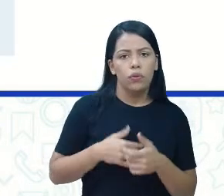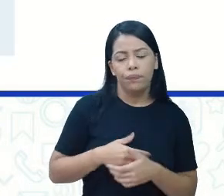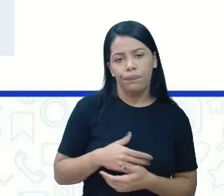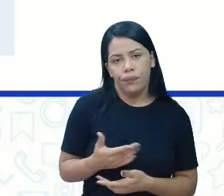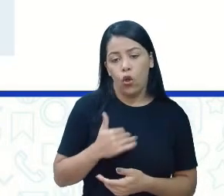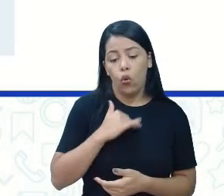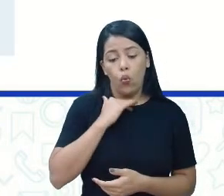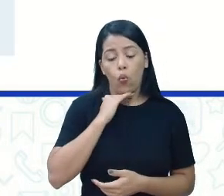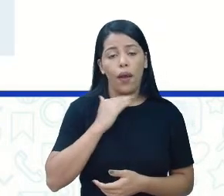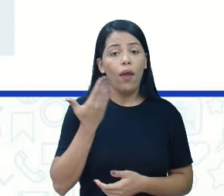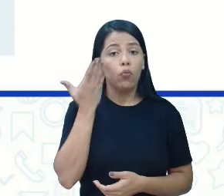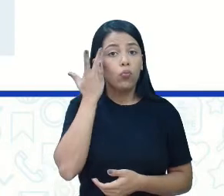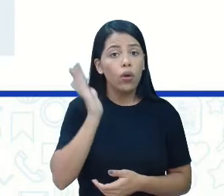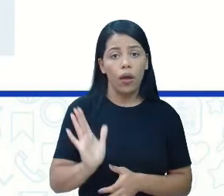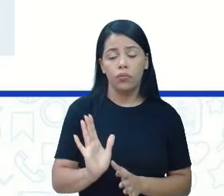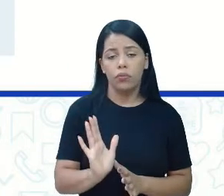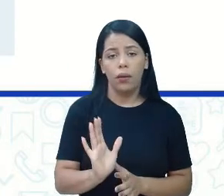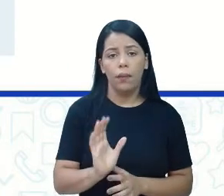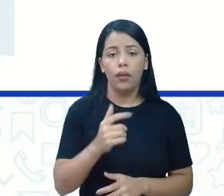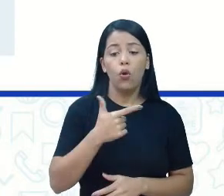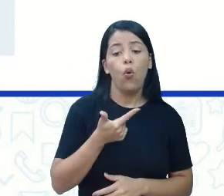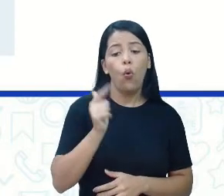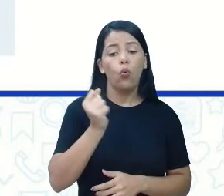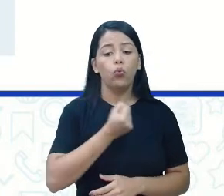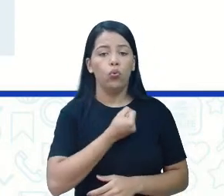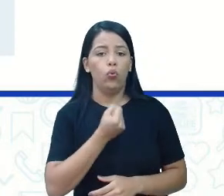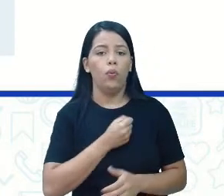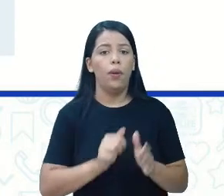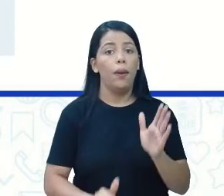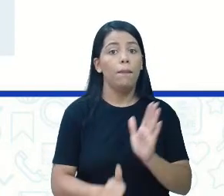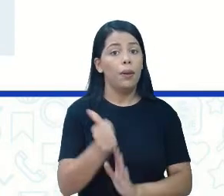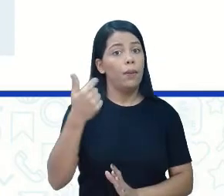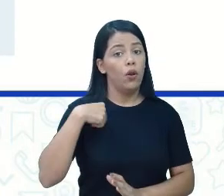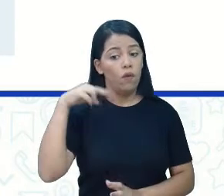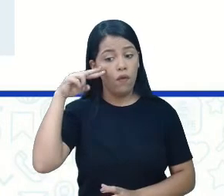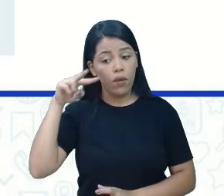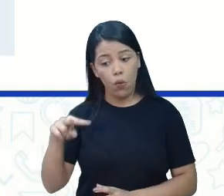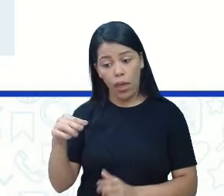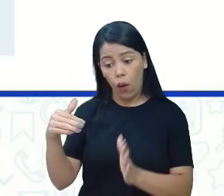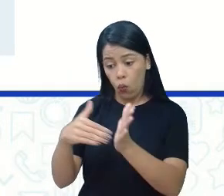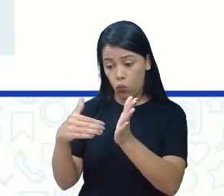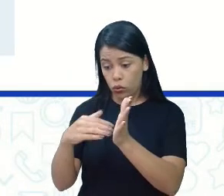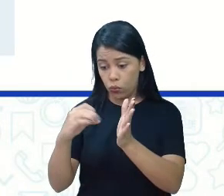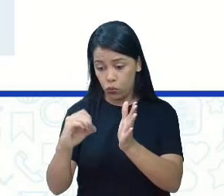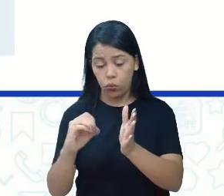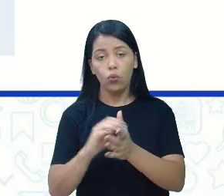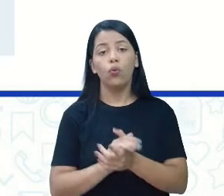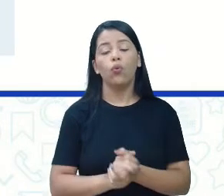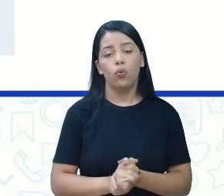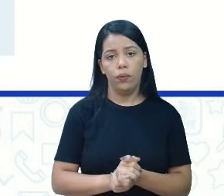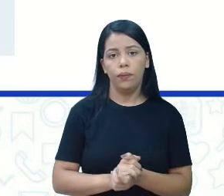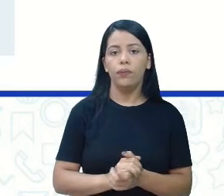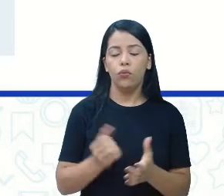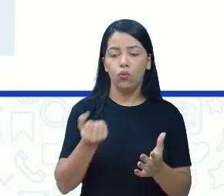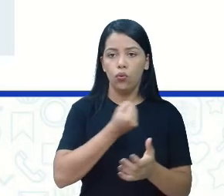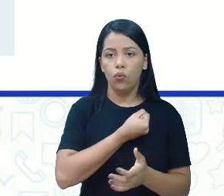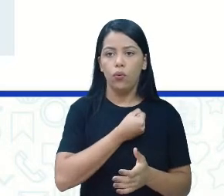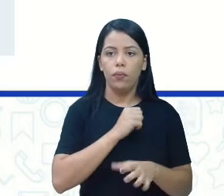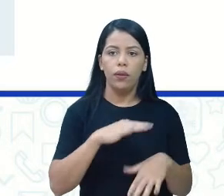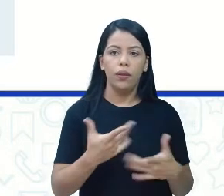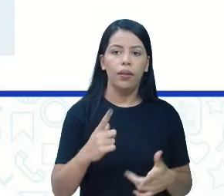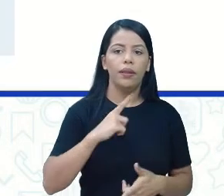algarismos. A gente vai observar essencialmente o último algarismo, tá certo? A gente tem os mesmos exemplos de antes, né? Eu utilizei